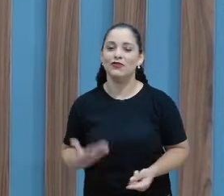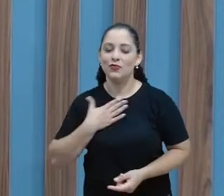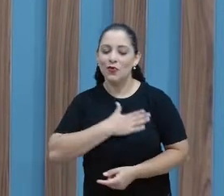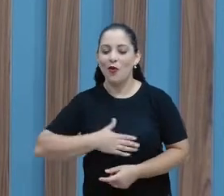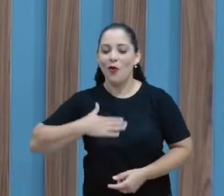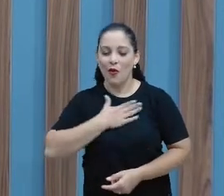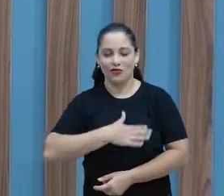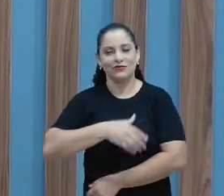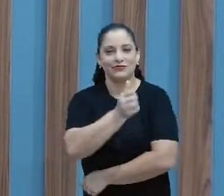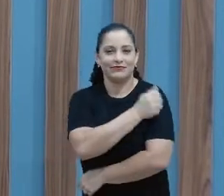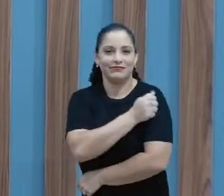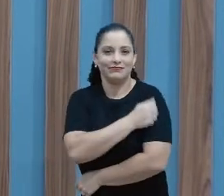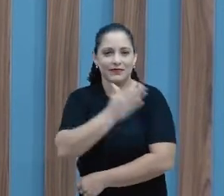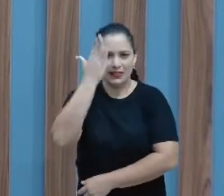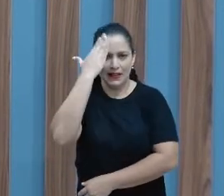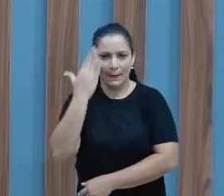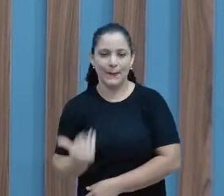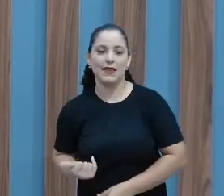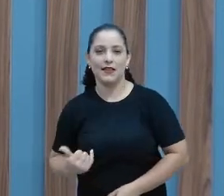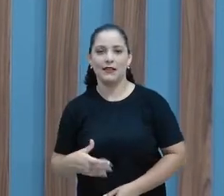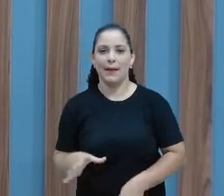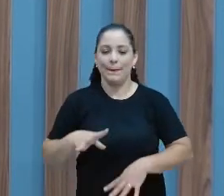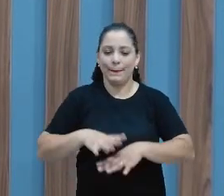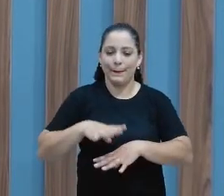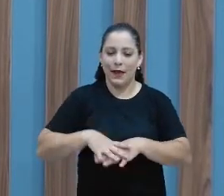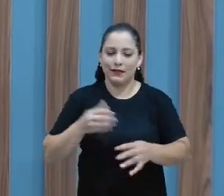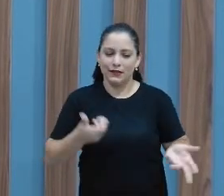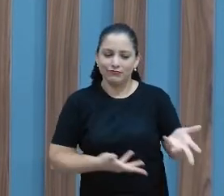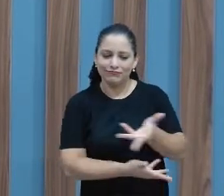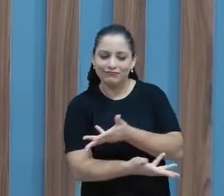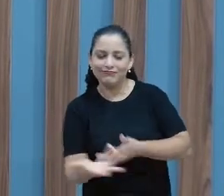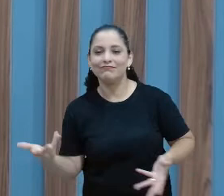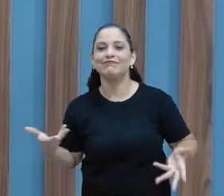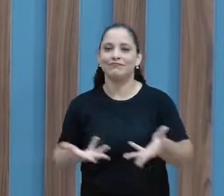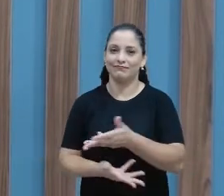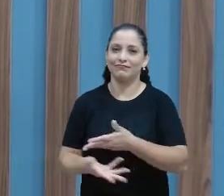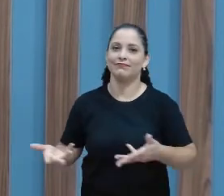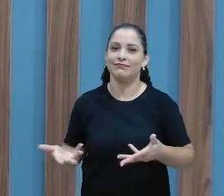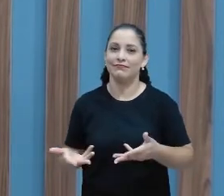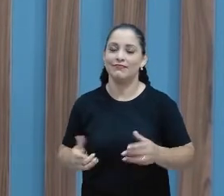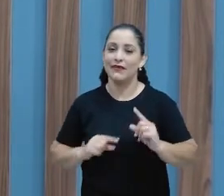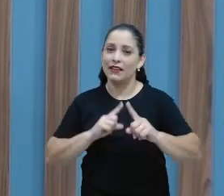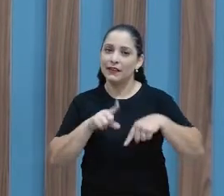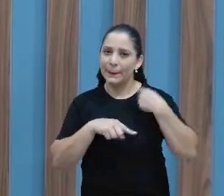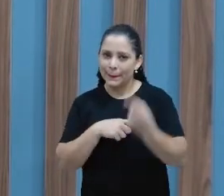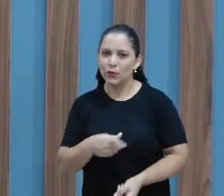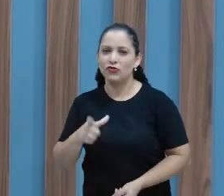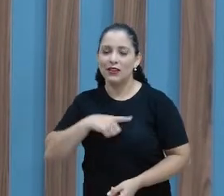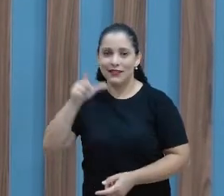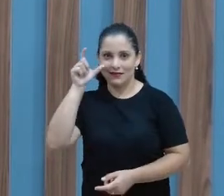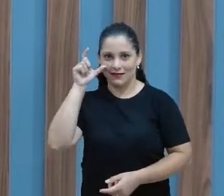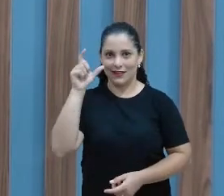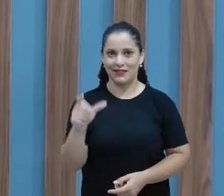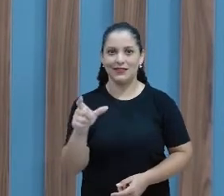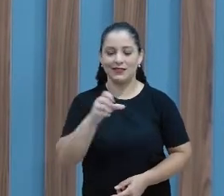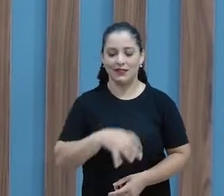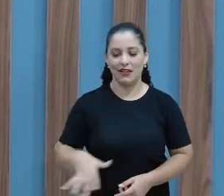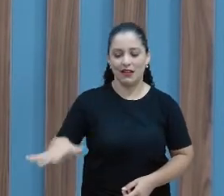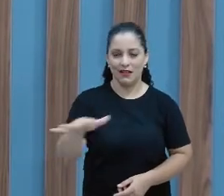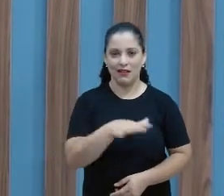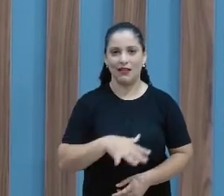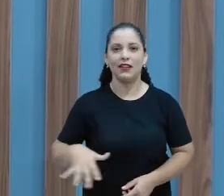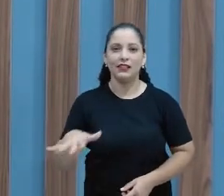saibam, eles juntem a matemática nisso. Porque depois muitos deles se interessam pela área de